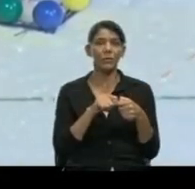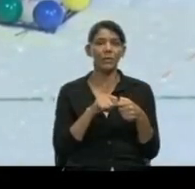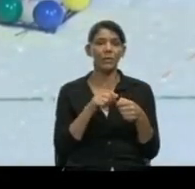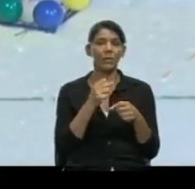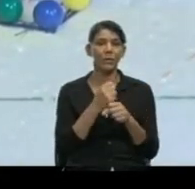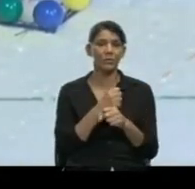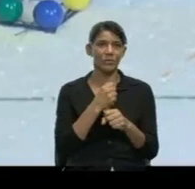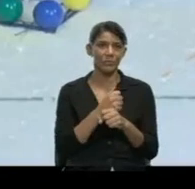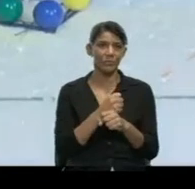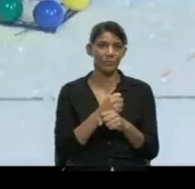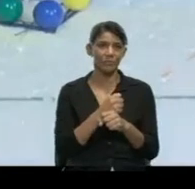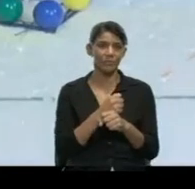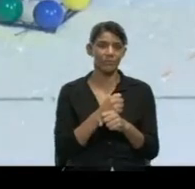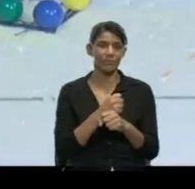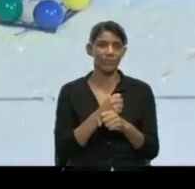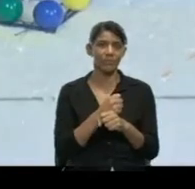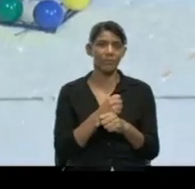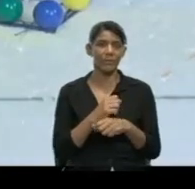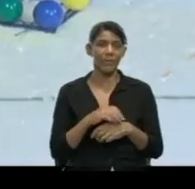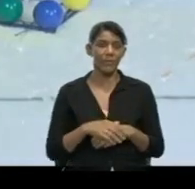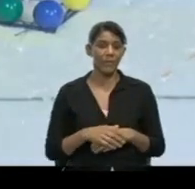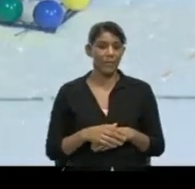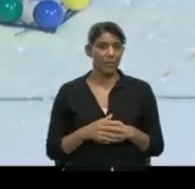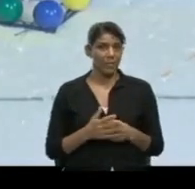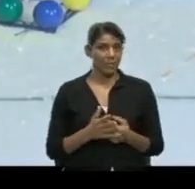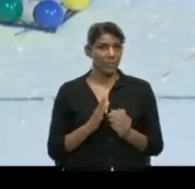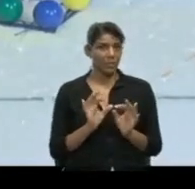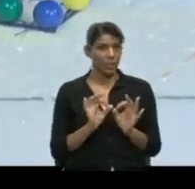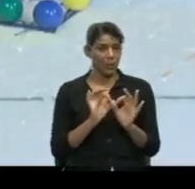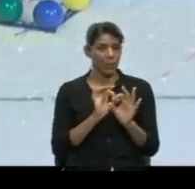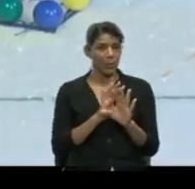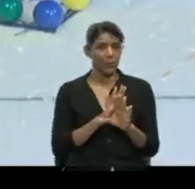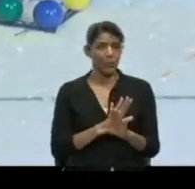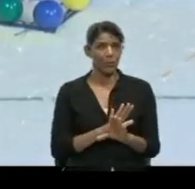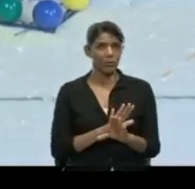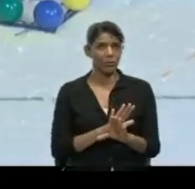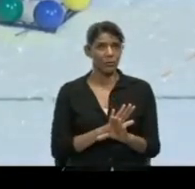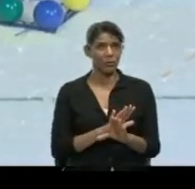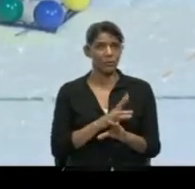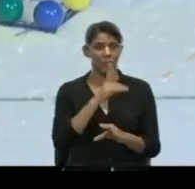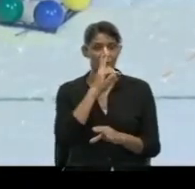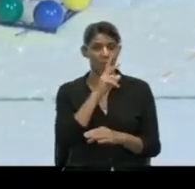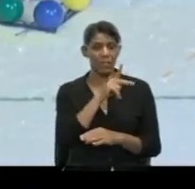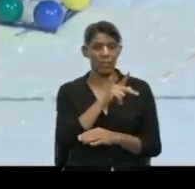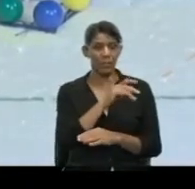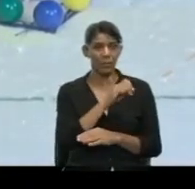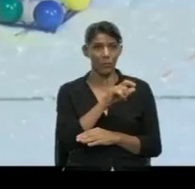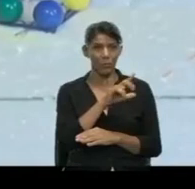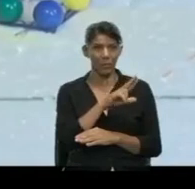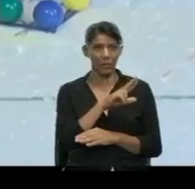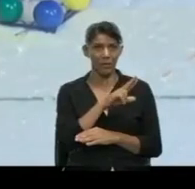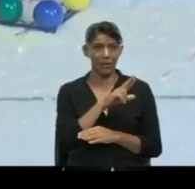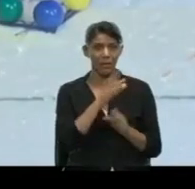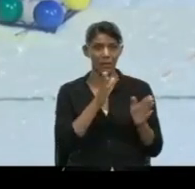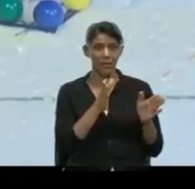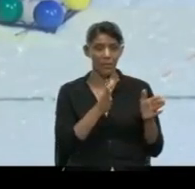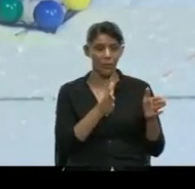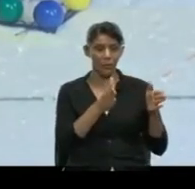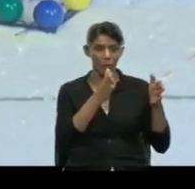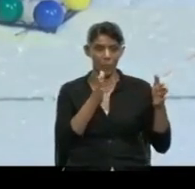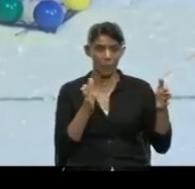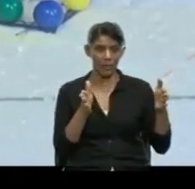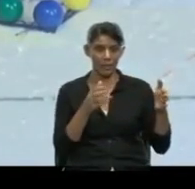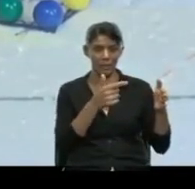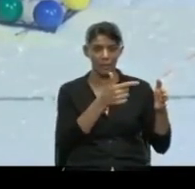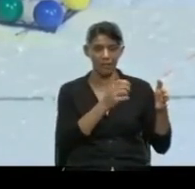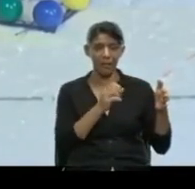alvenaria. E fecho com a minha alvenaria. Fiz isso, vamos considerar que o pilar ele é um quadrado mesmo, tá? De 20 por